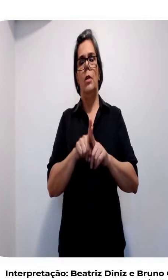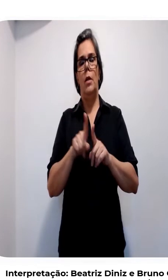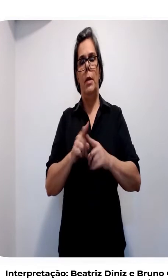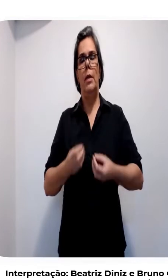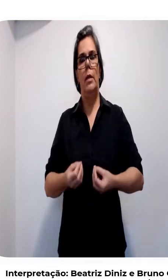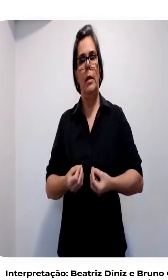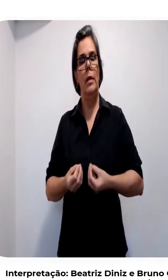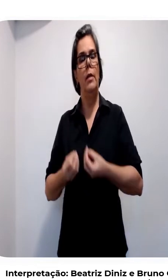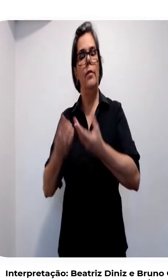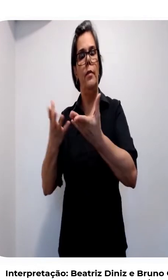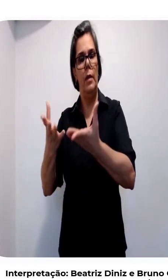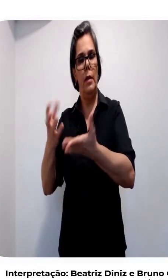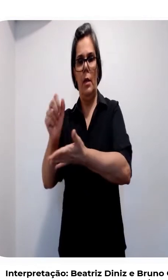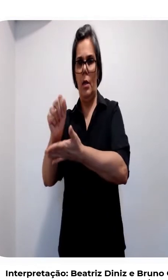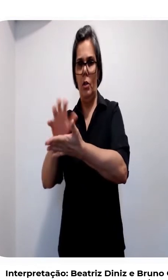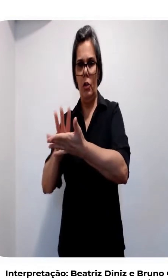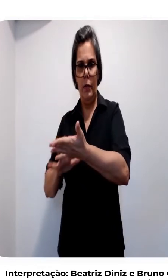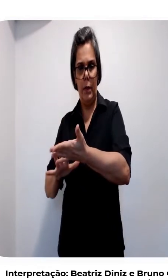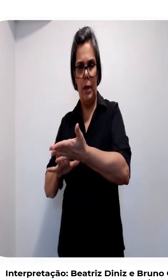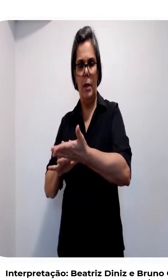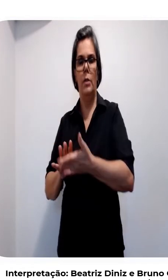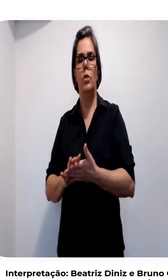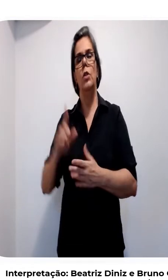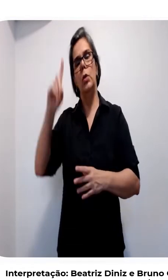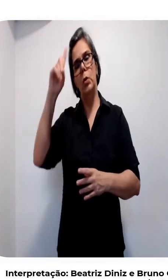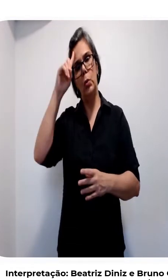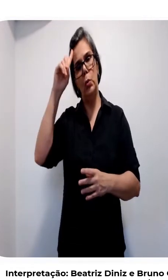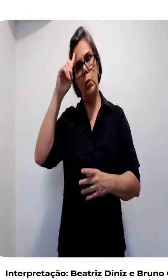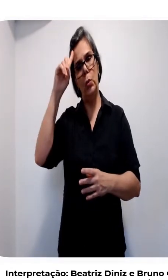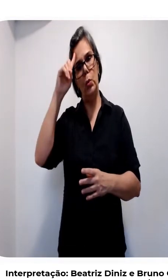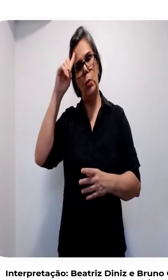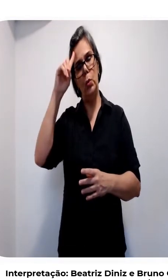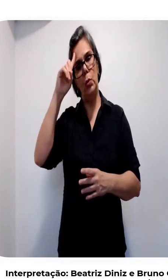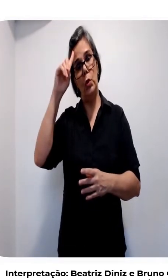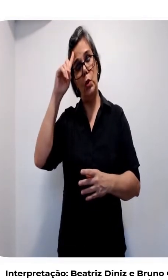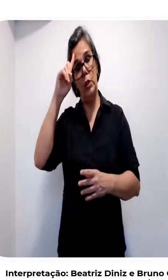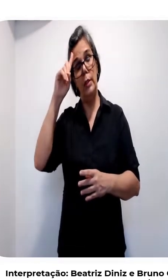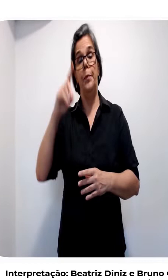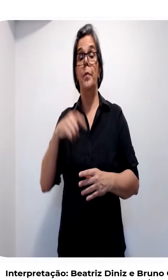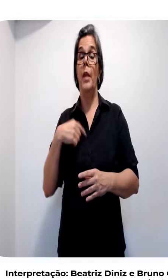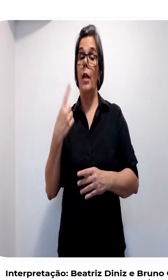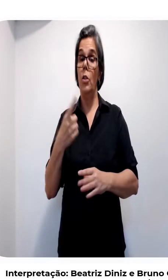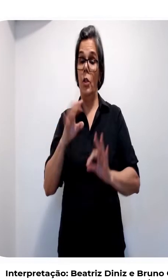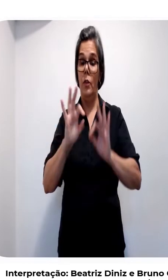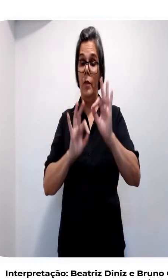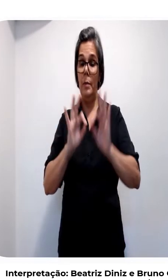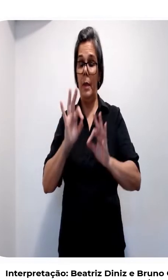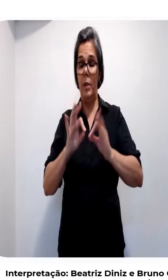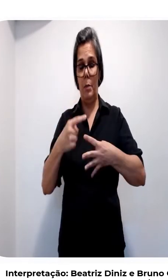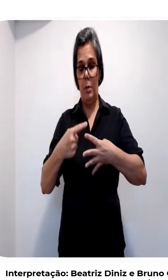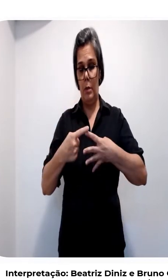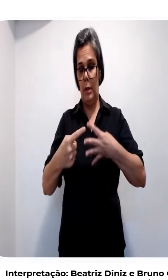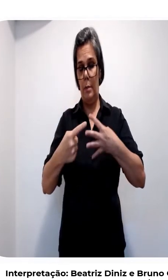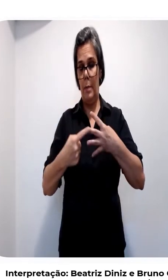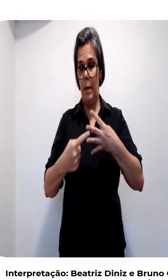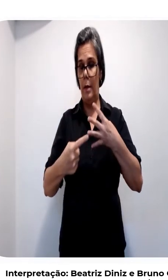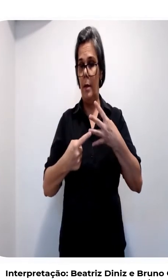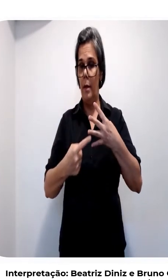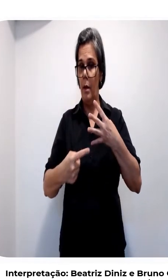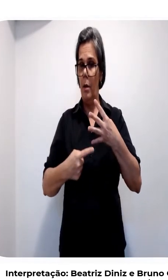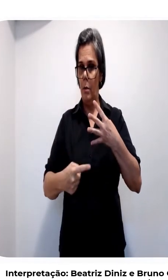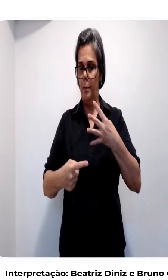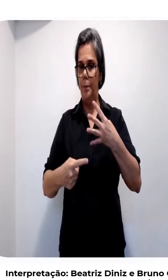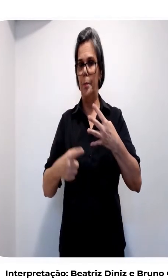na verdade, para as crianças, né? Diariamente, o que a gente faz é um planejamento semanal e aí a gente divide